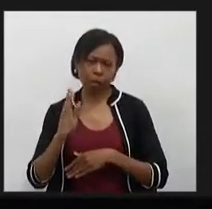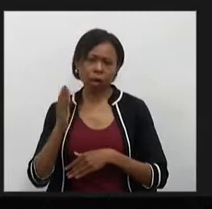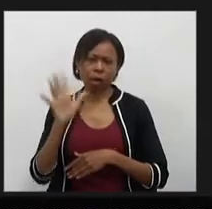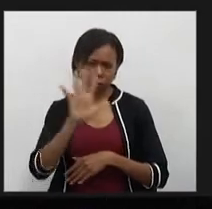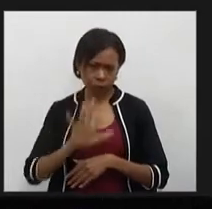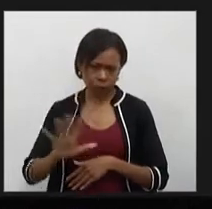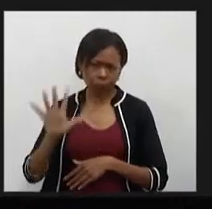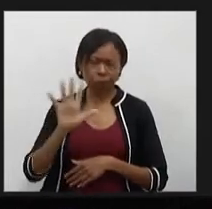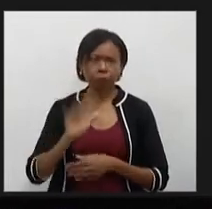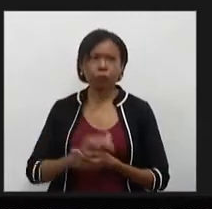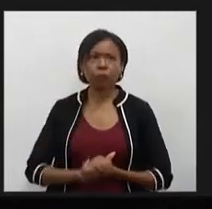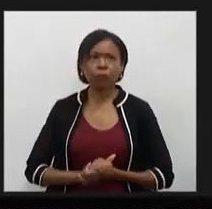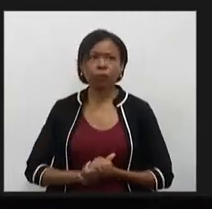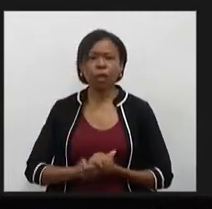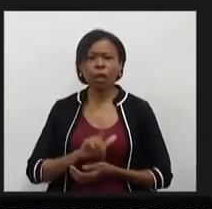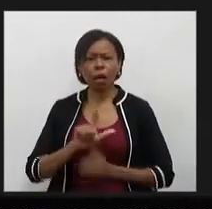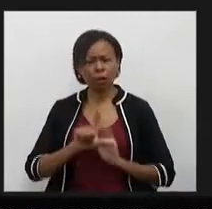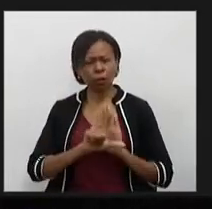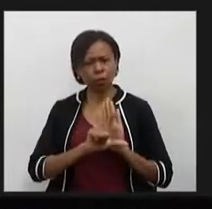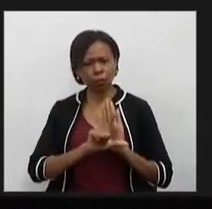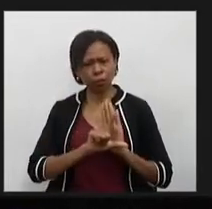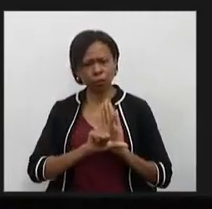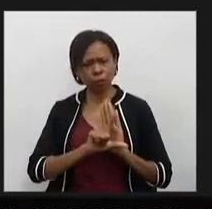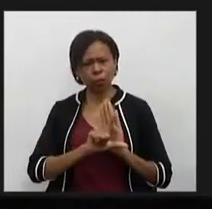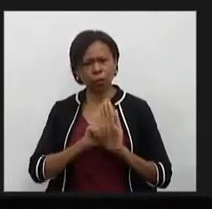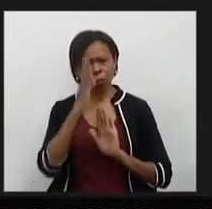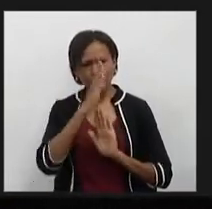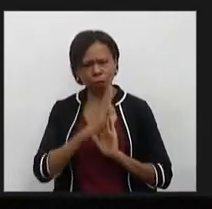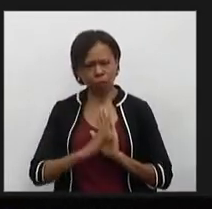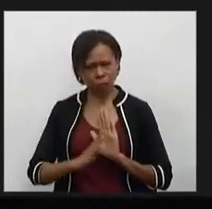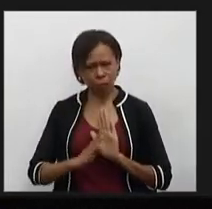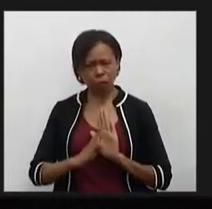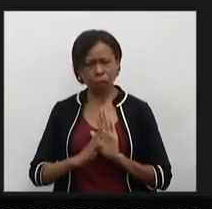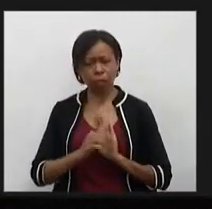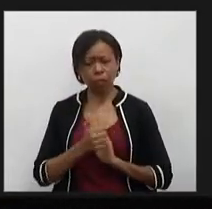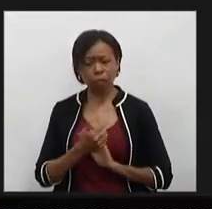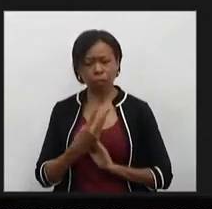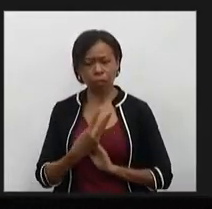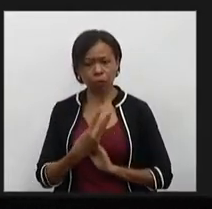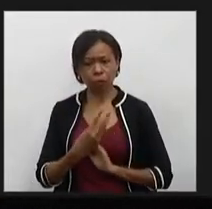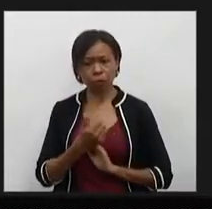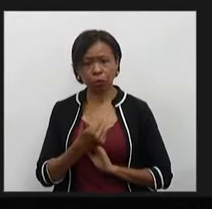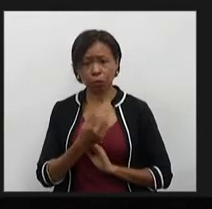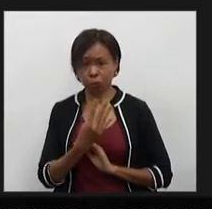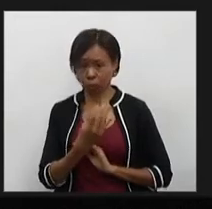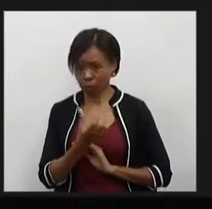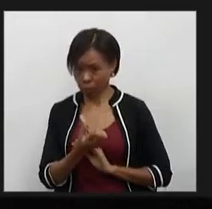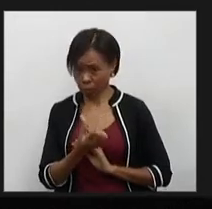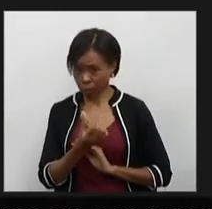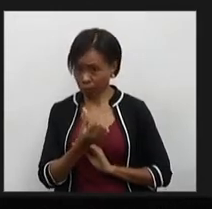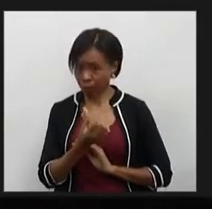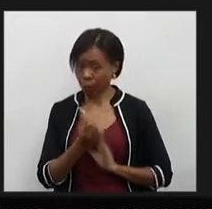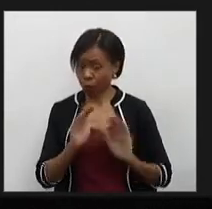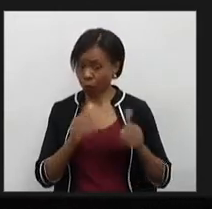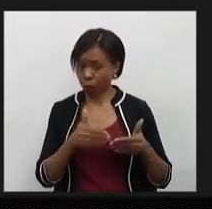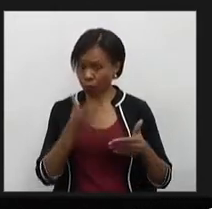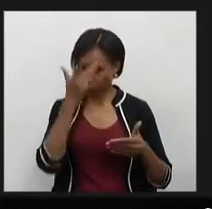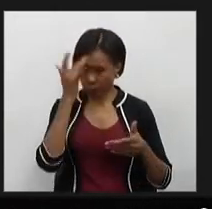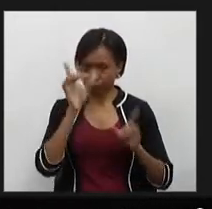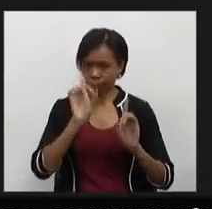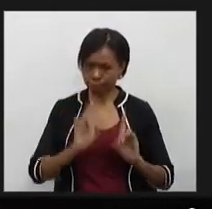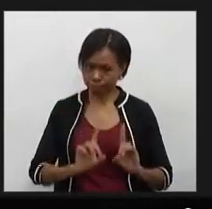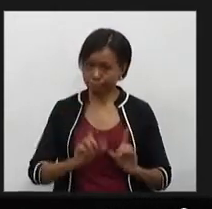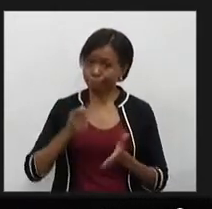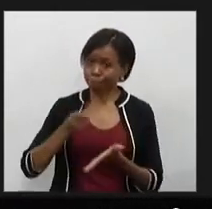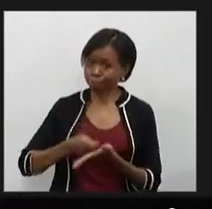Lei Brasileira de Inclusão da Pessoa com Deficiência, que é a Lei 13.146, ela já obriga o poder público a